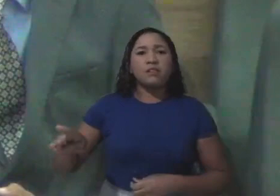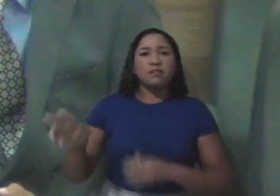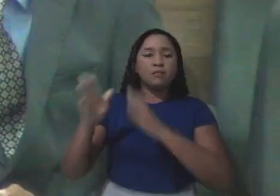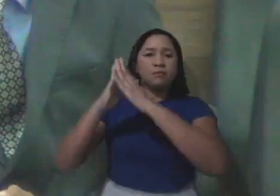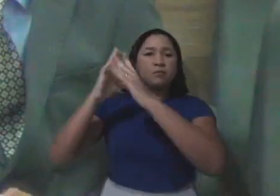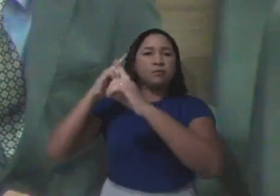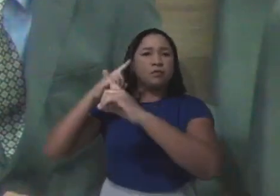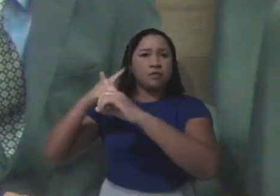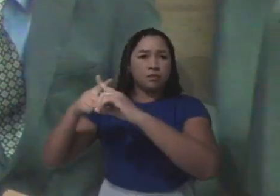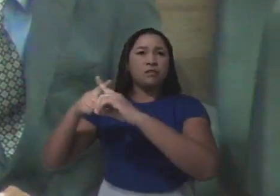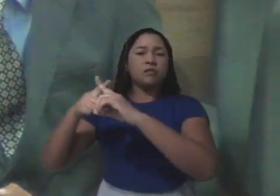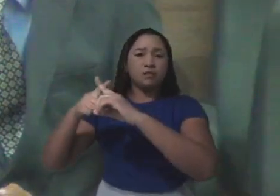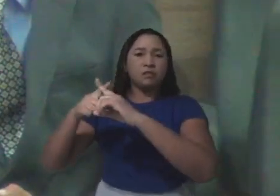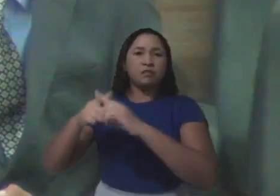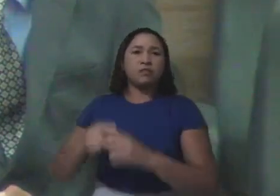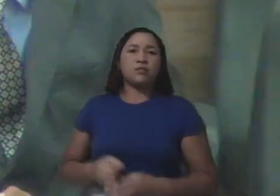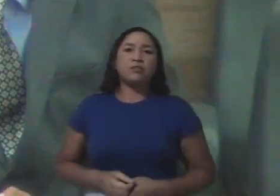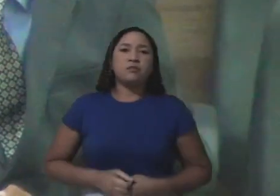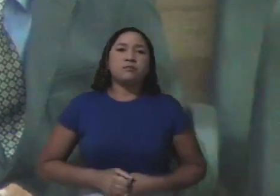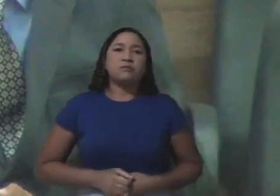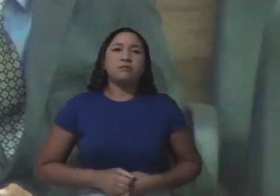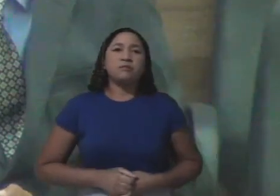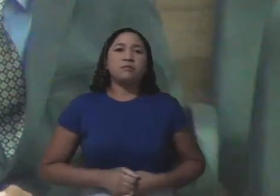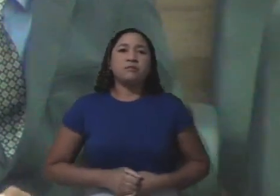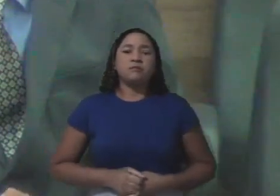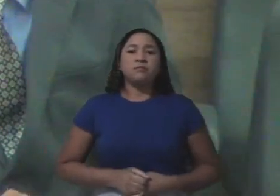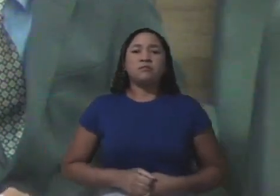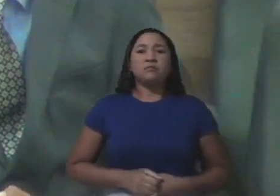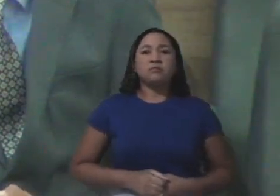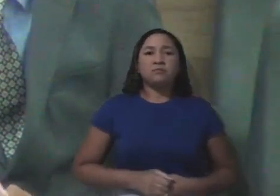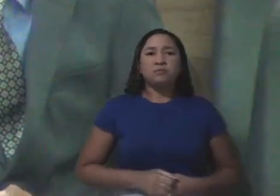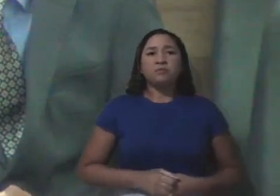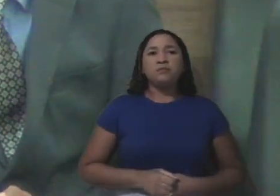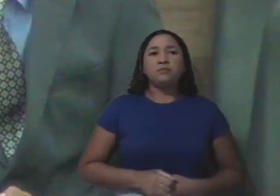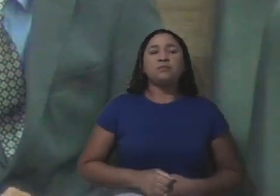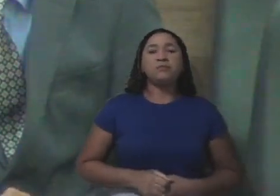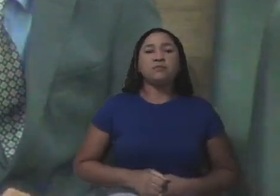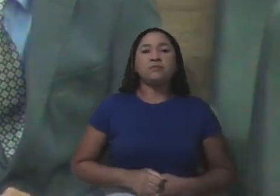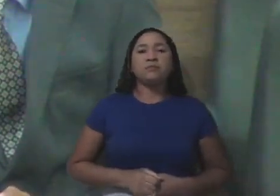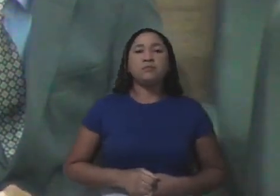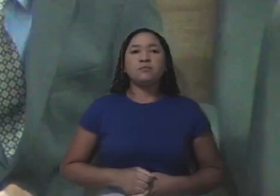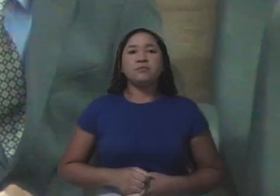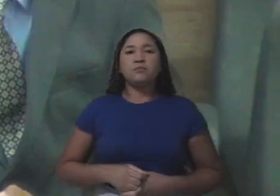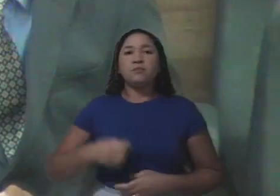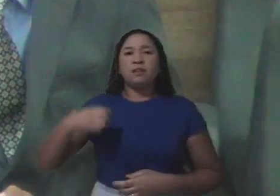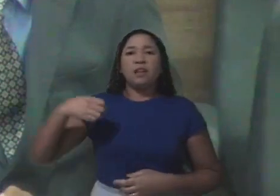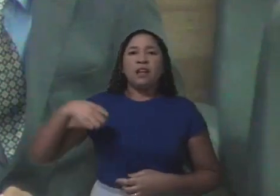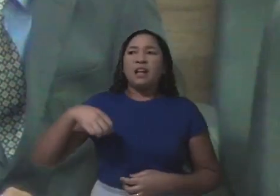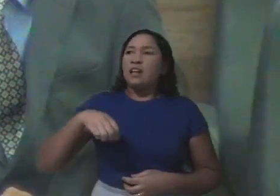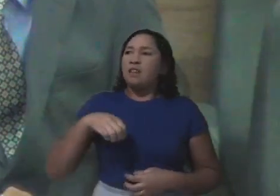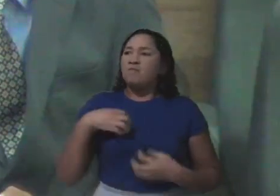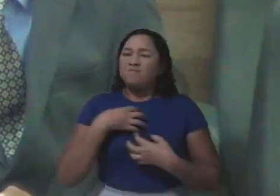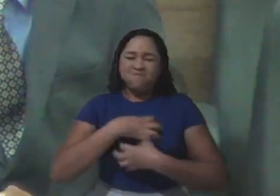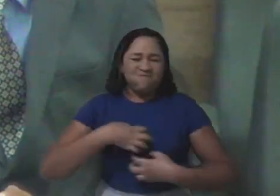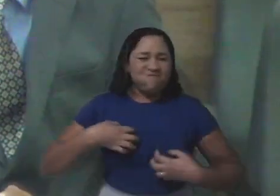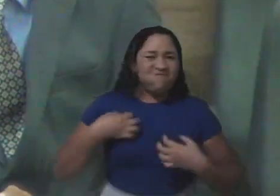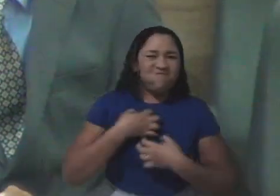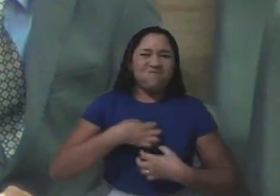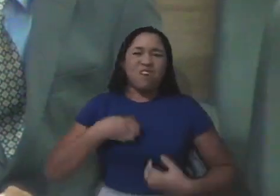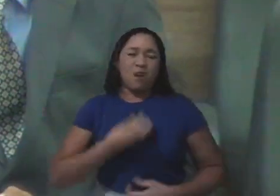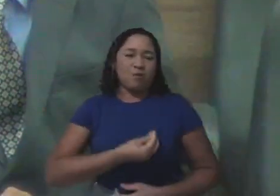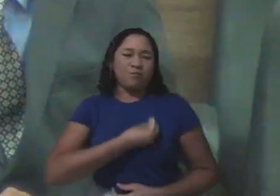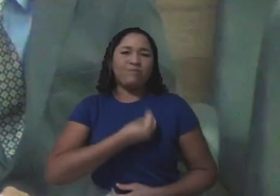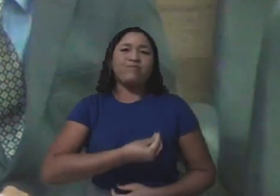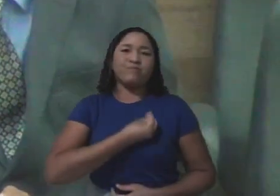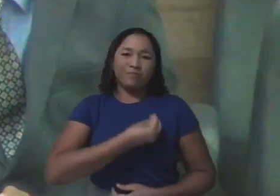por espírito, eles tinham o espírito ruim, o espírito de perturbação, a intenção, a vontade de perturbar com